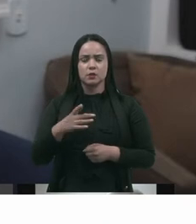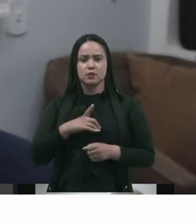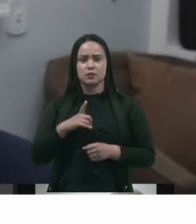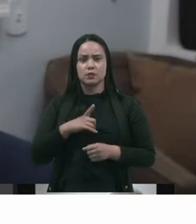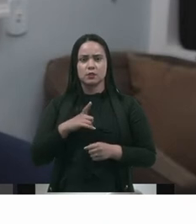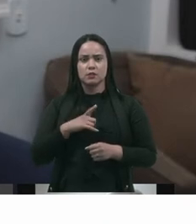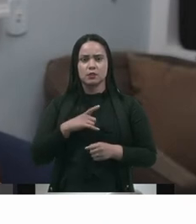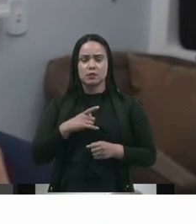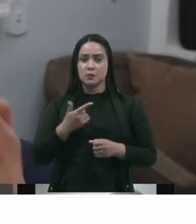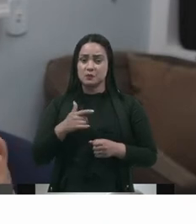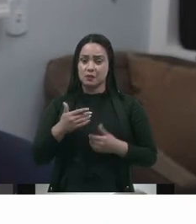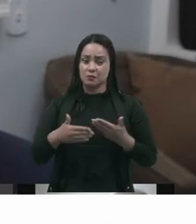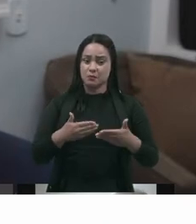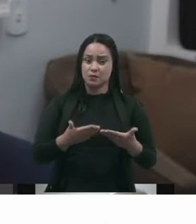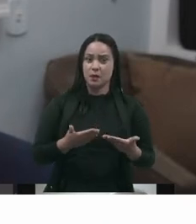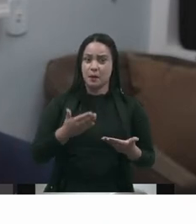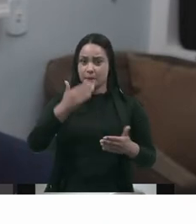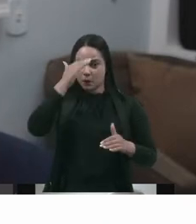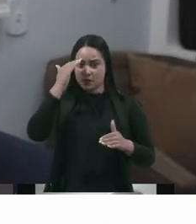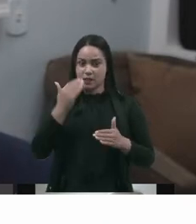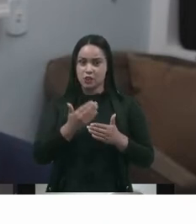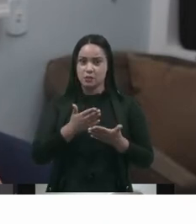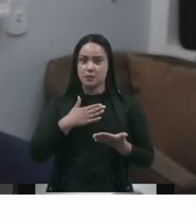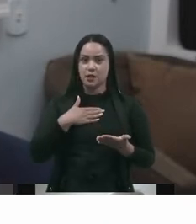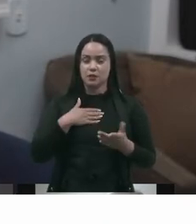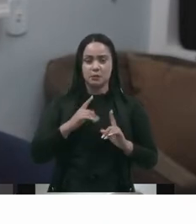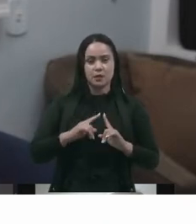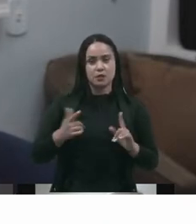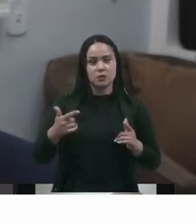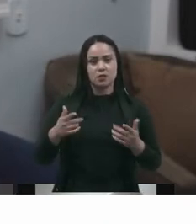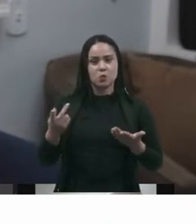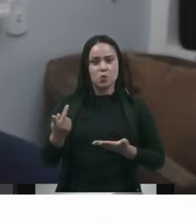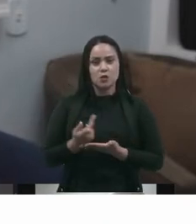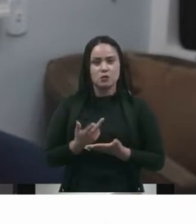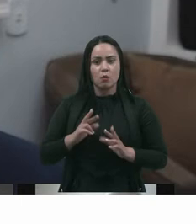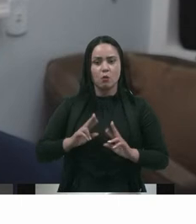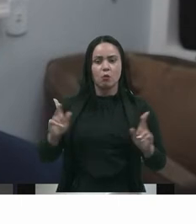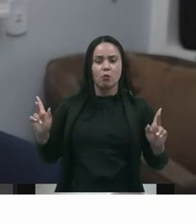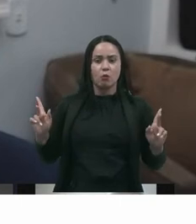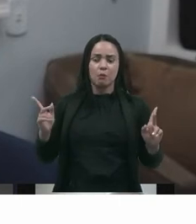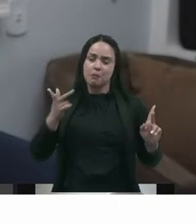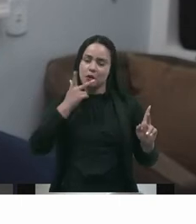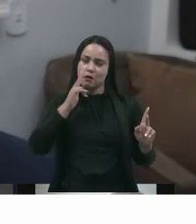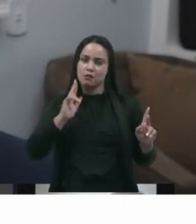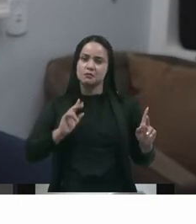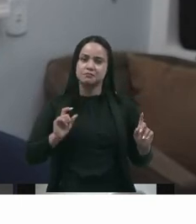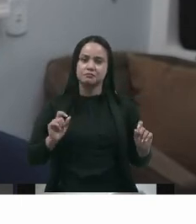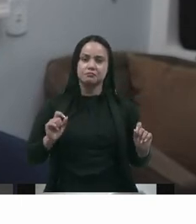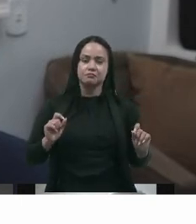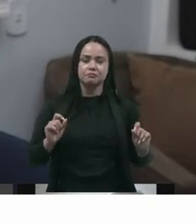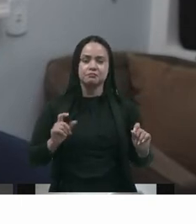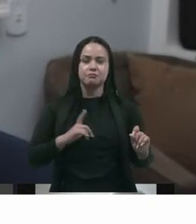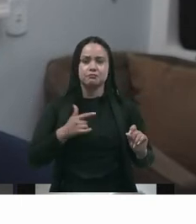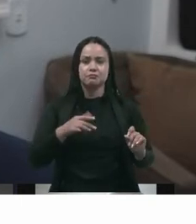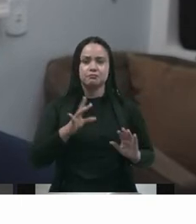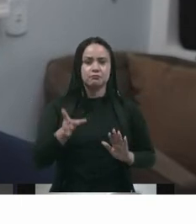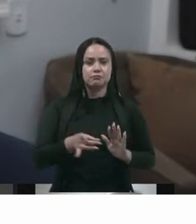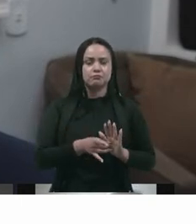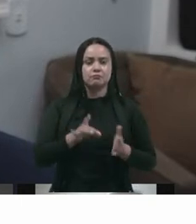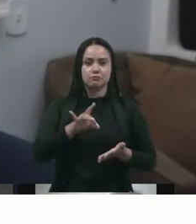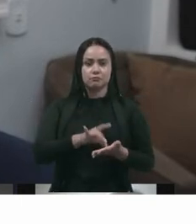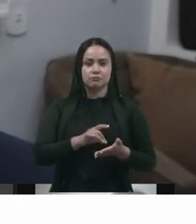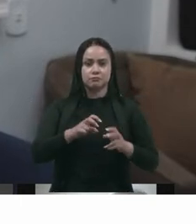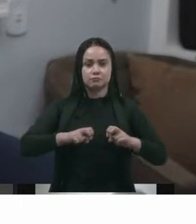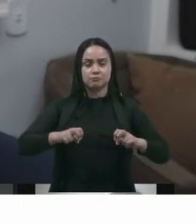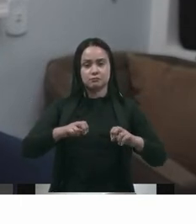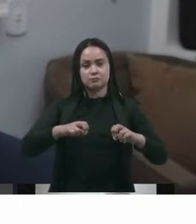manifesta improcedência. Pelo menos é a minha interpretação. E no restante das situações, me parece que é inexorável a atuação do plenário.